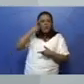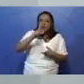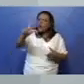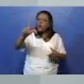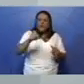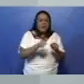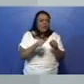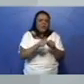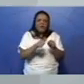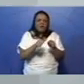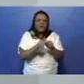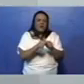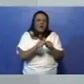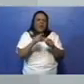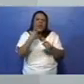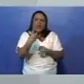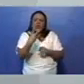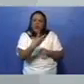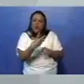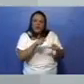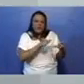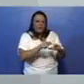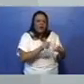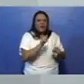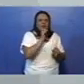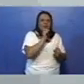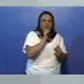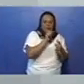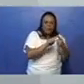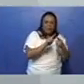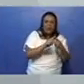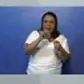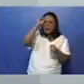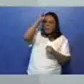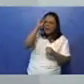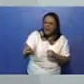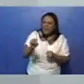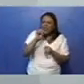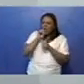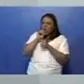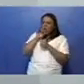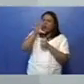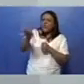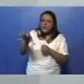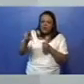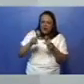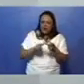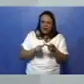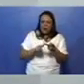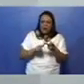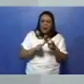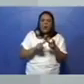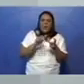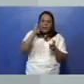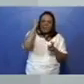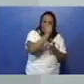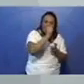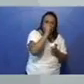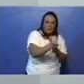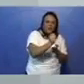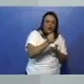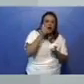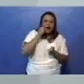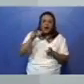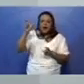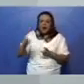vários trabalhos, como, por exemplo, esse matar o dragão de Nemeia, como matar a Hidra. Para conseguir matar a Hidra, ele foi lá, ele